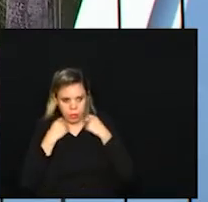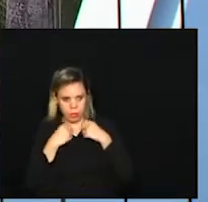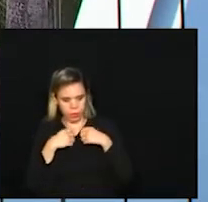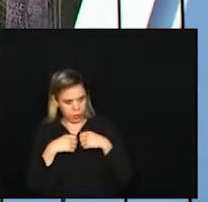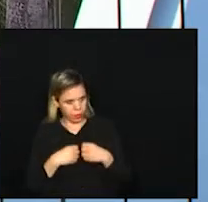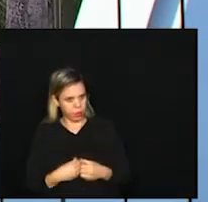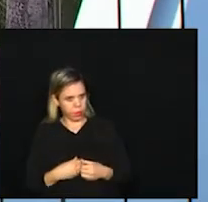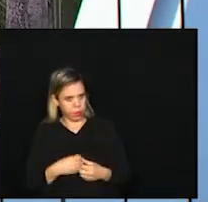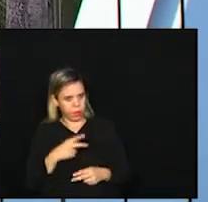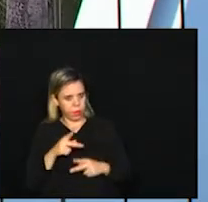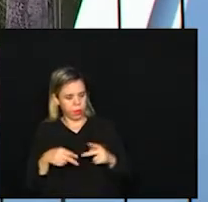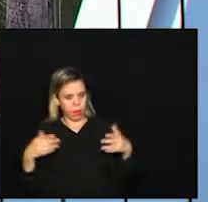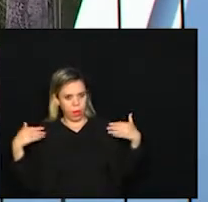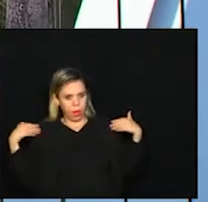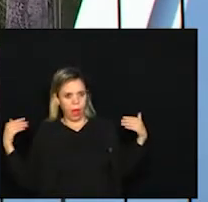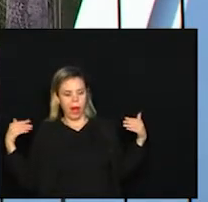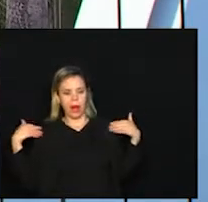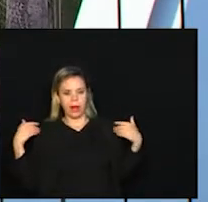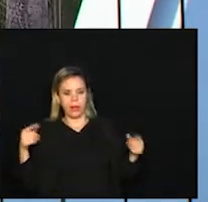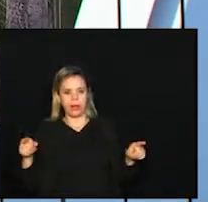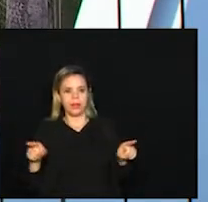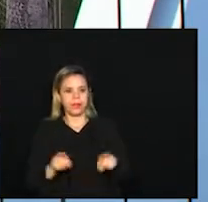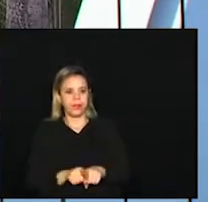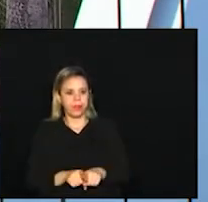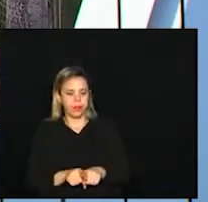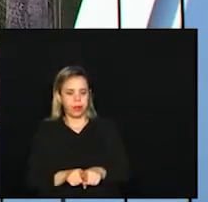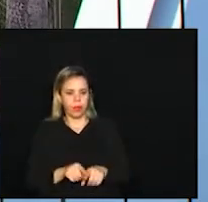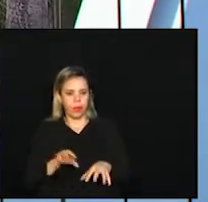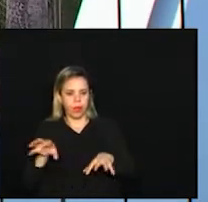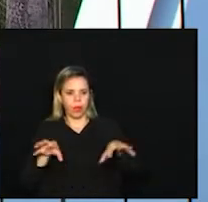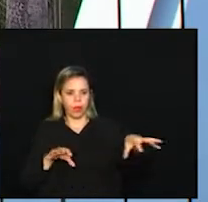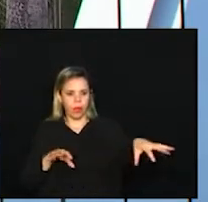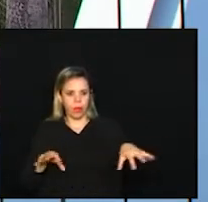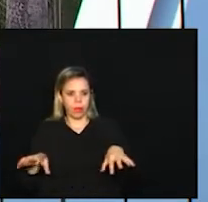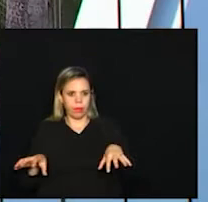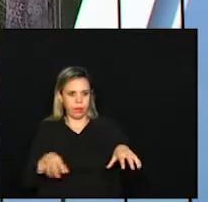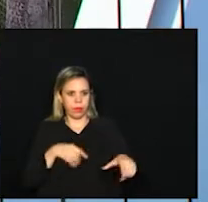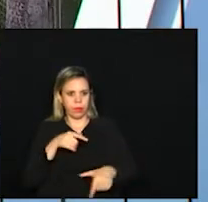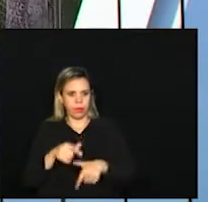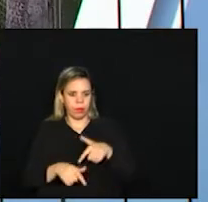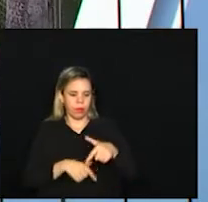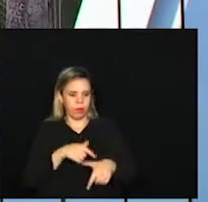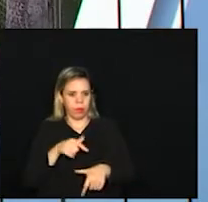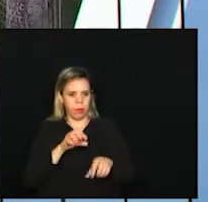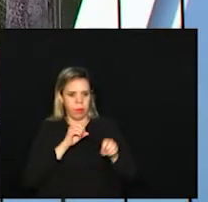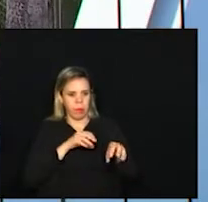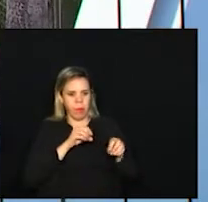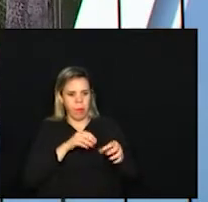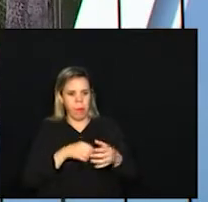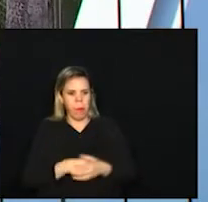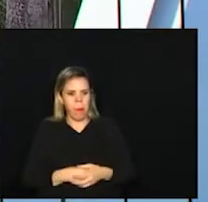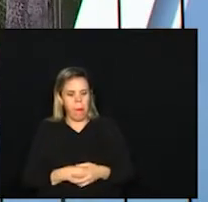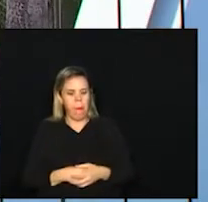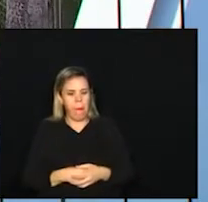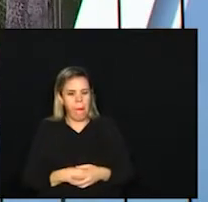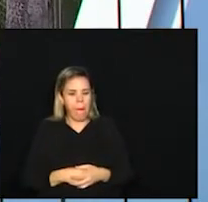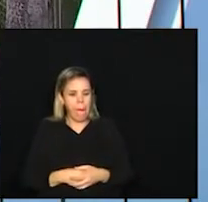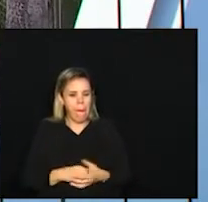destinada ao lazer mas também ao deslocamento cotidiano para o trabalho para educação